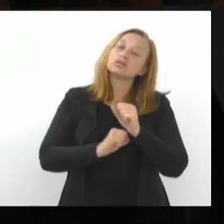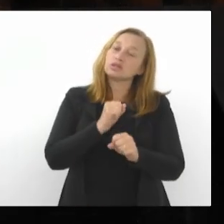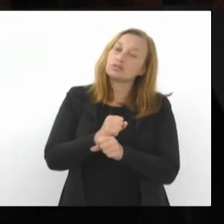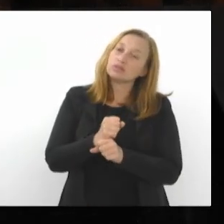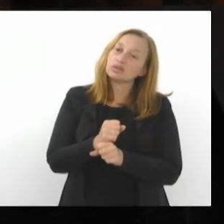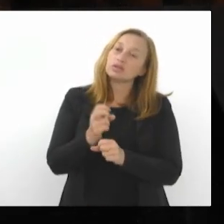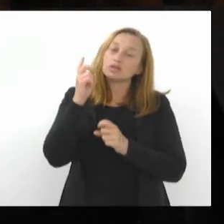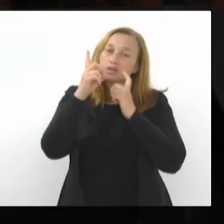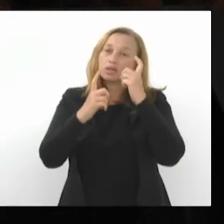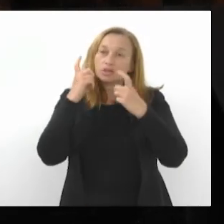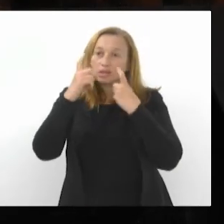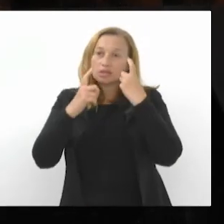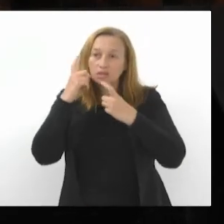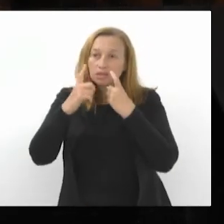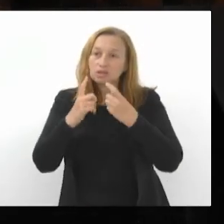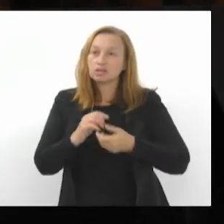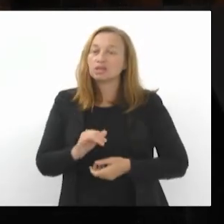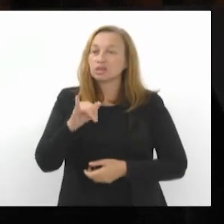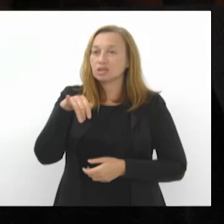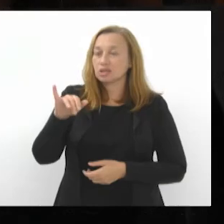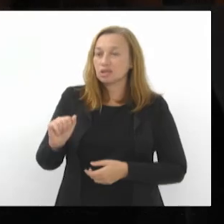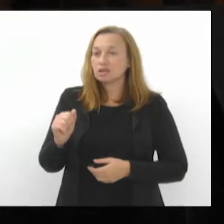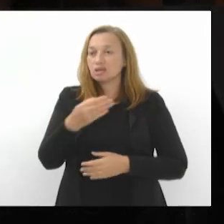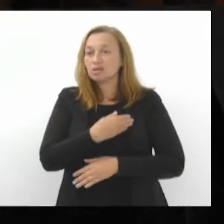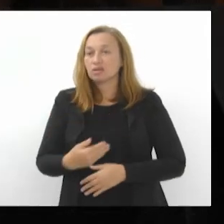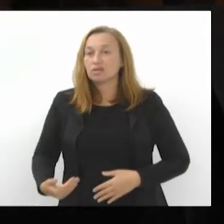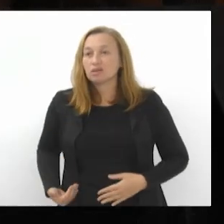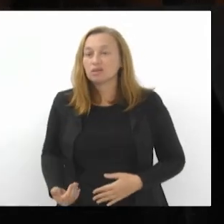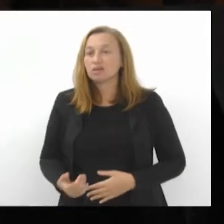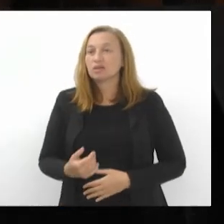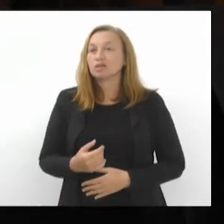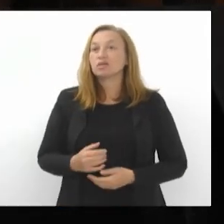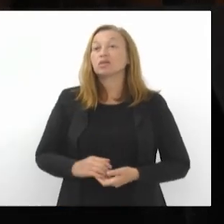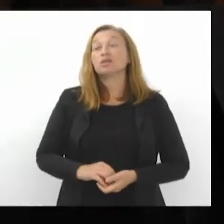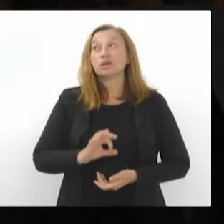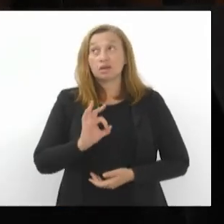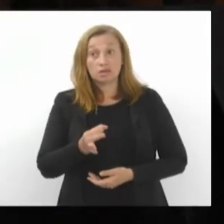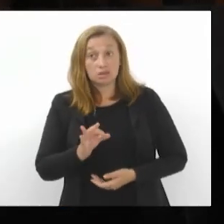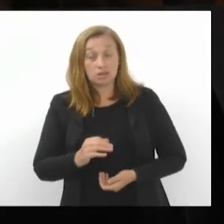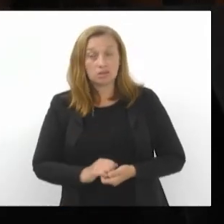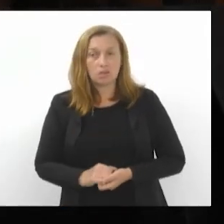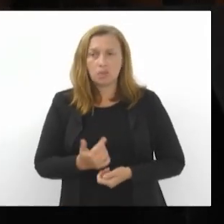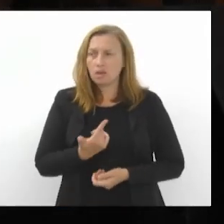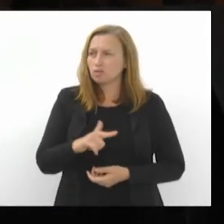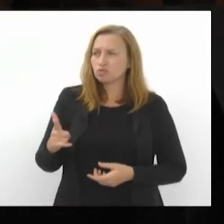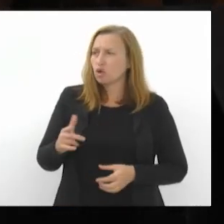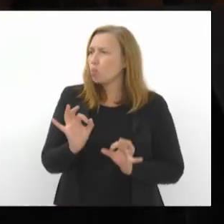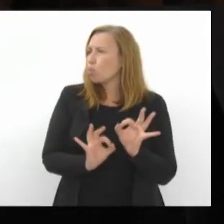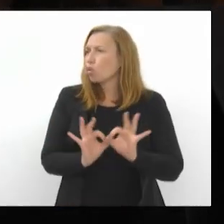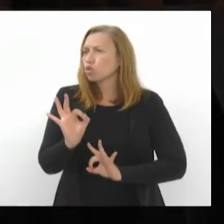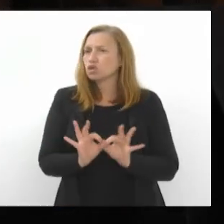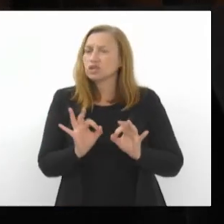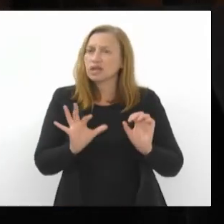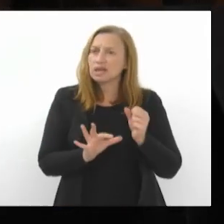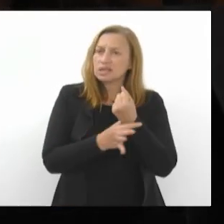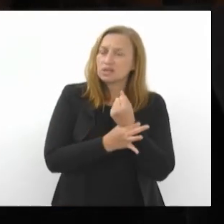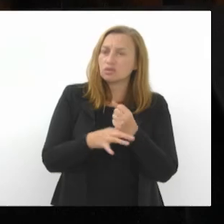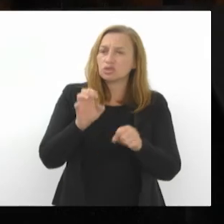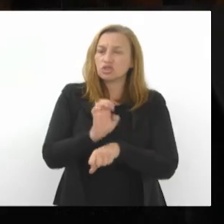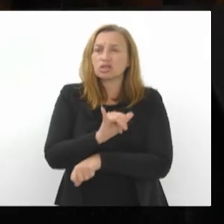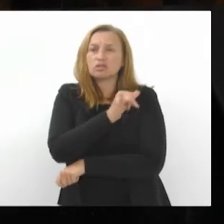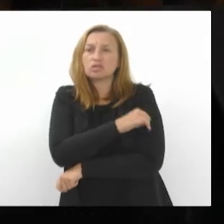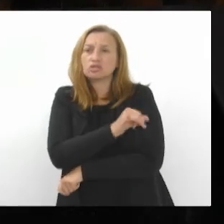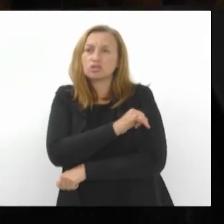é preocupante, a inércia do governador é muito evidente, não há um projeto que garanta que o Estado do